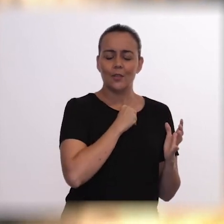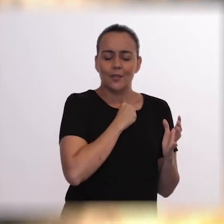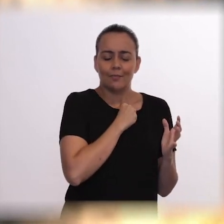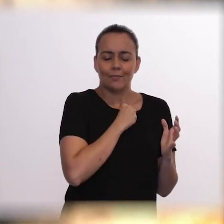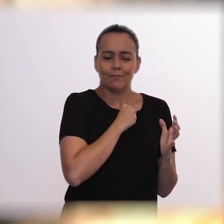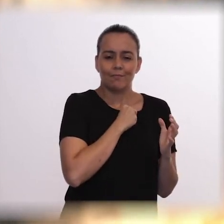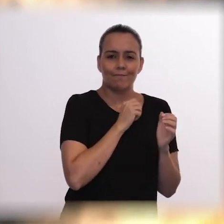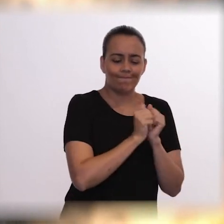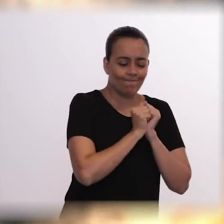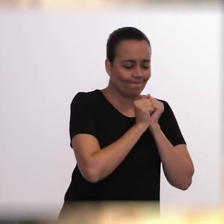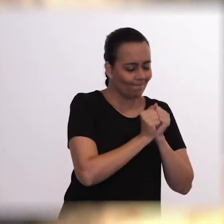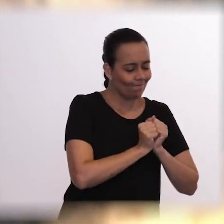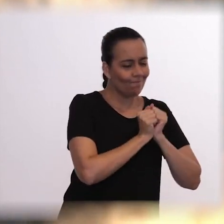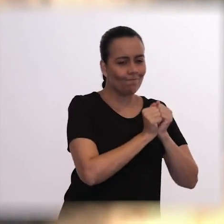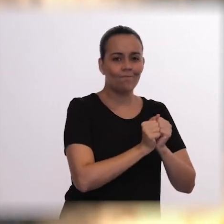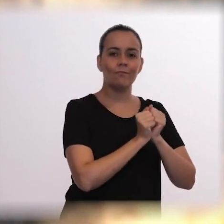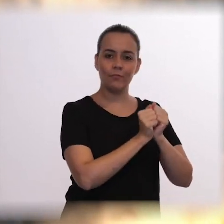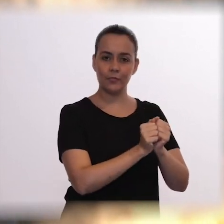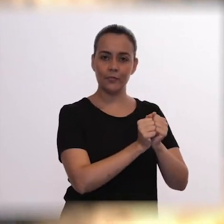de compartilhar